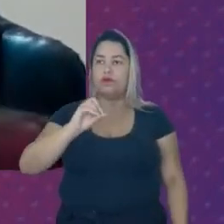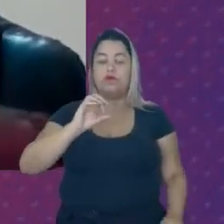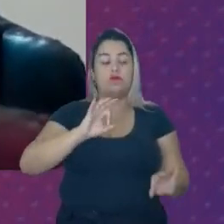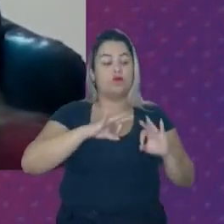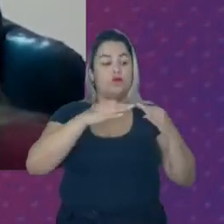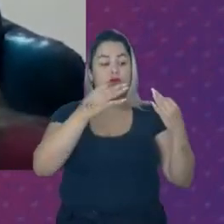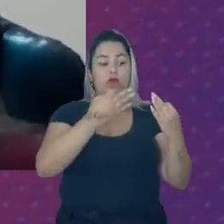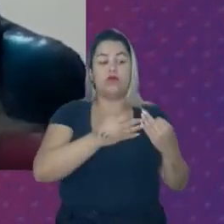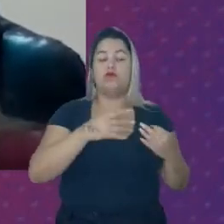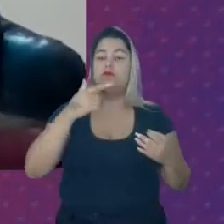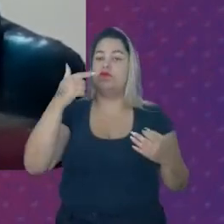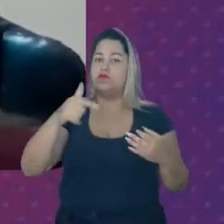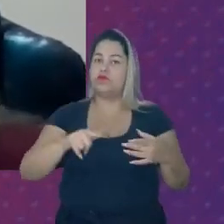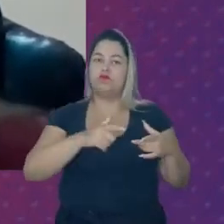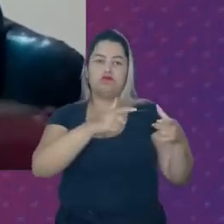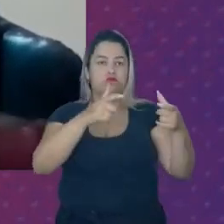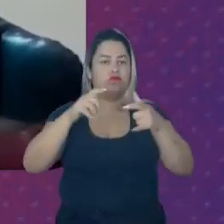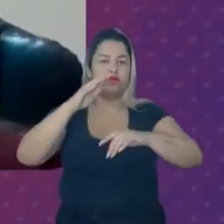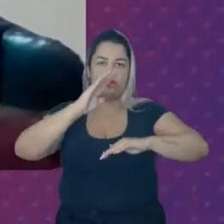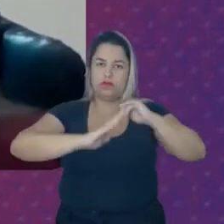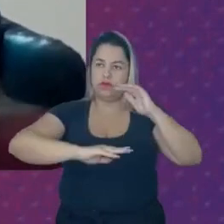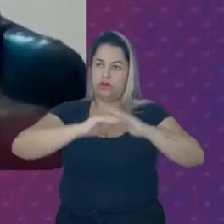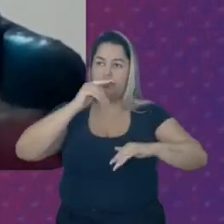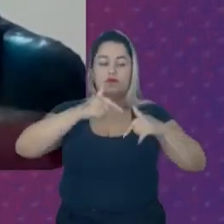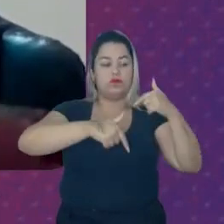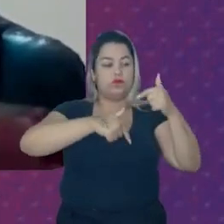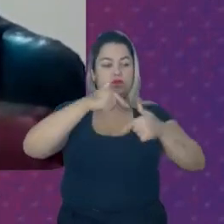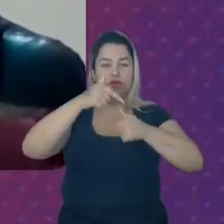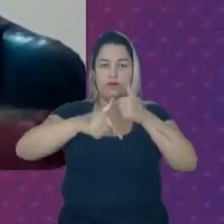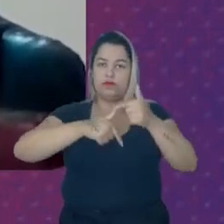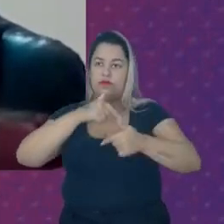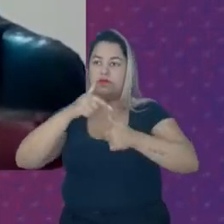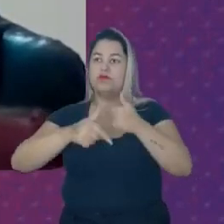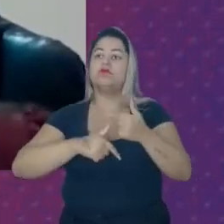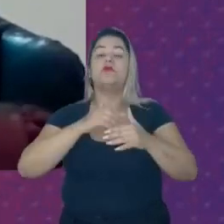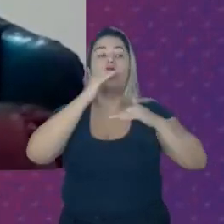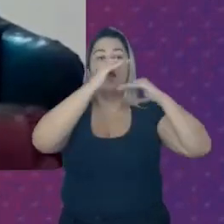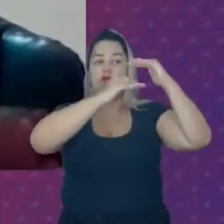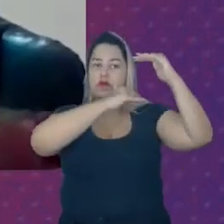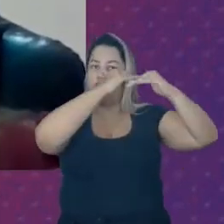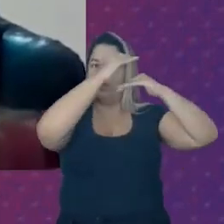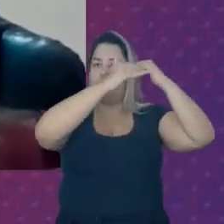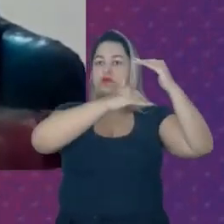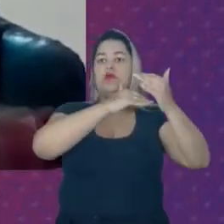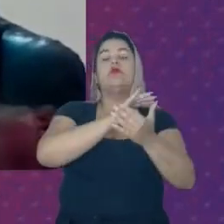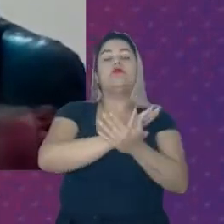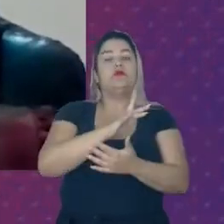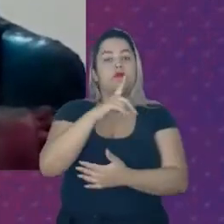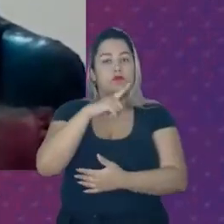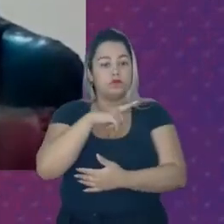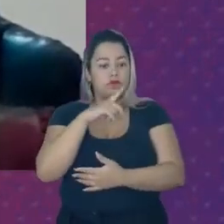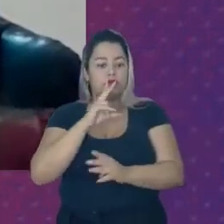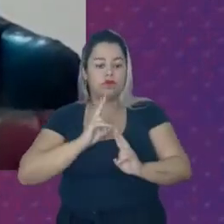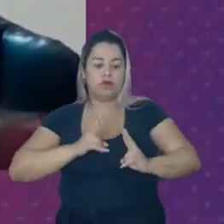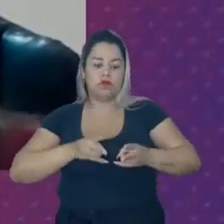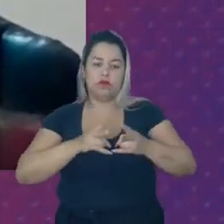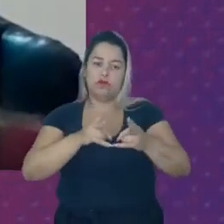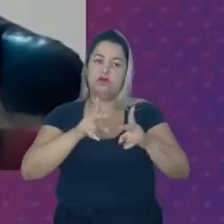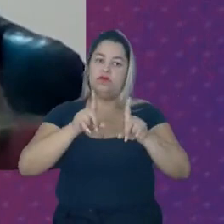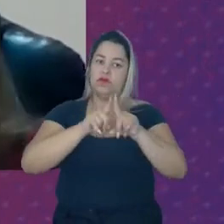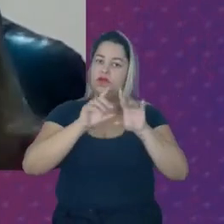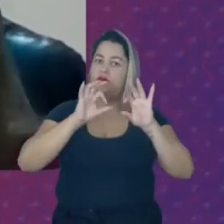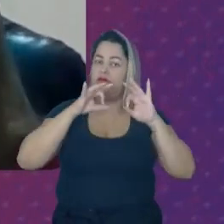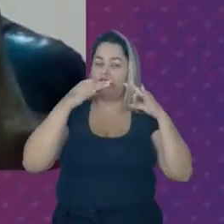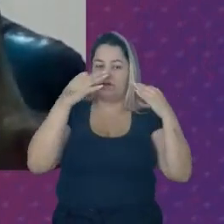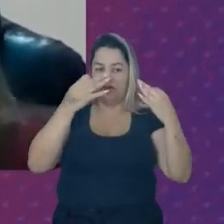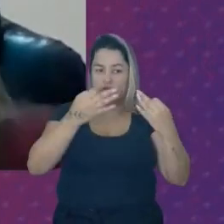abrindo alguns postos de trabalho para outras pessoas, porque o empreendimento começa a crescer. Mas ainda há uma resistência nas famílias